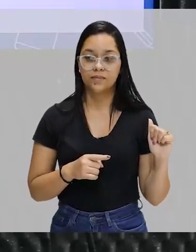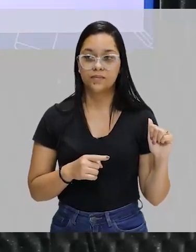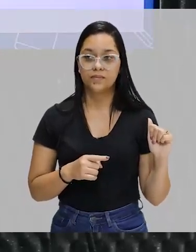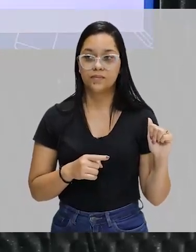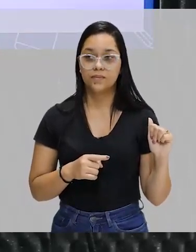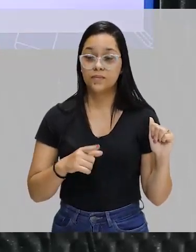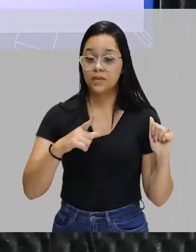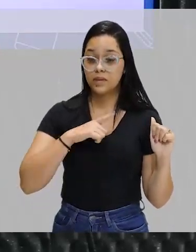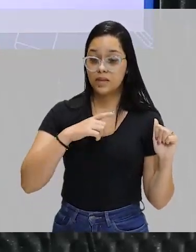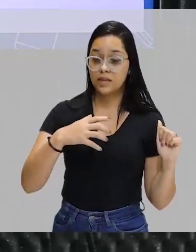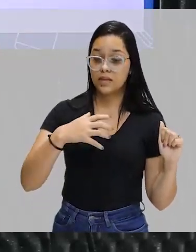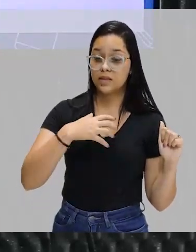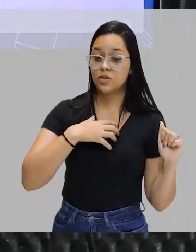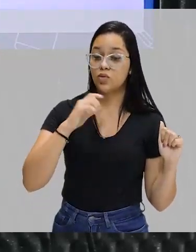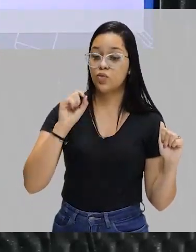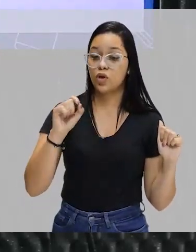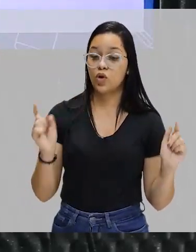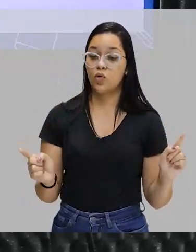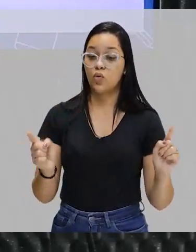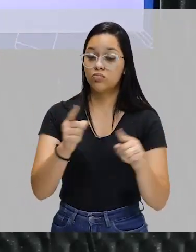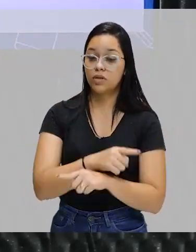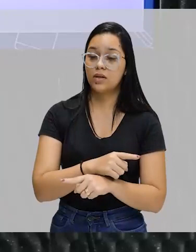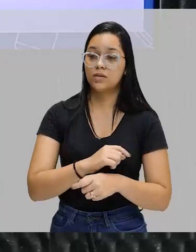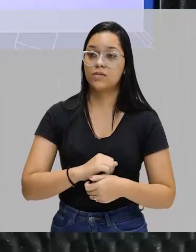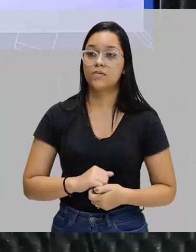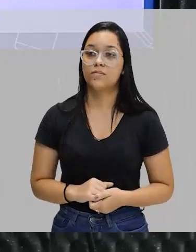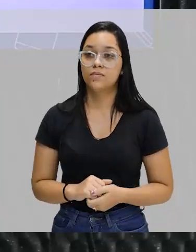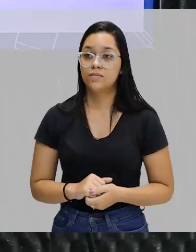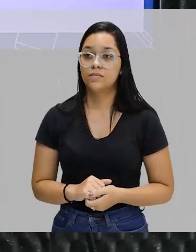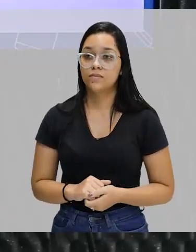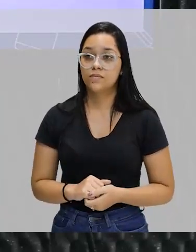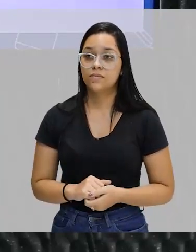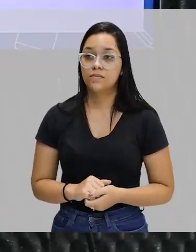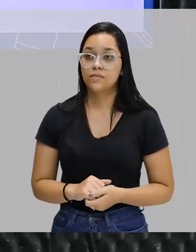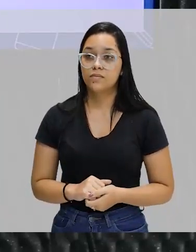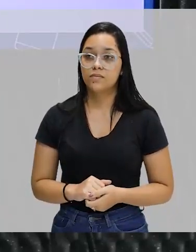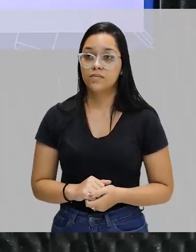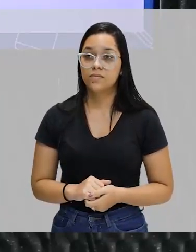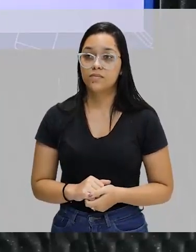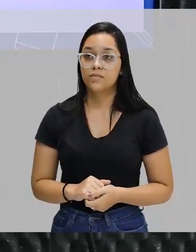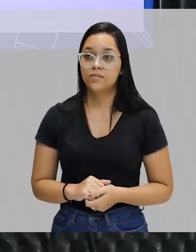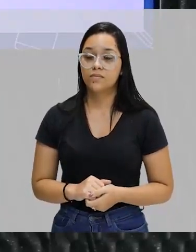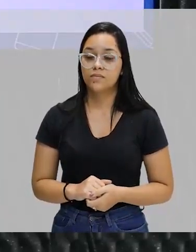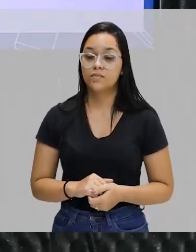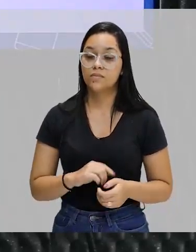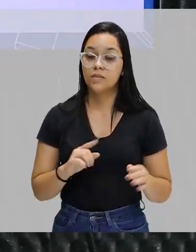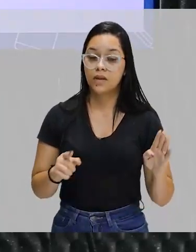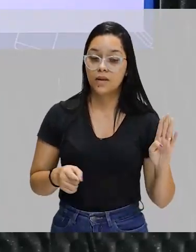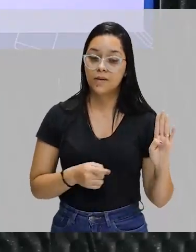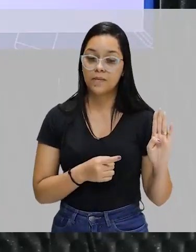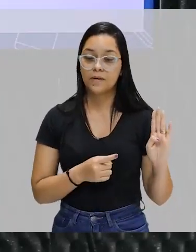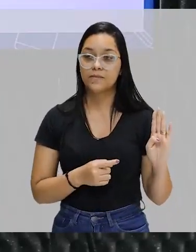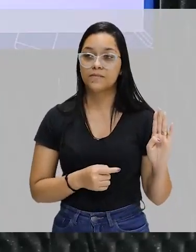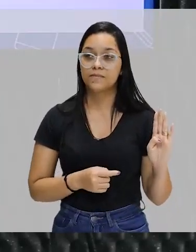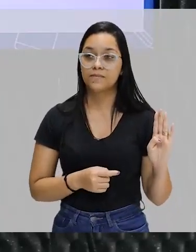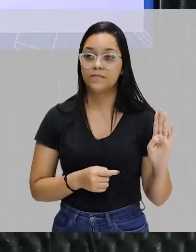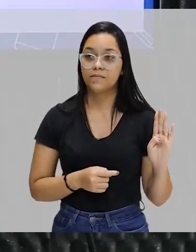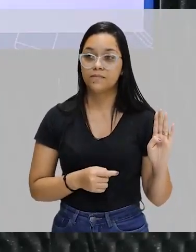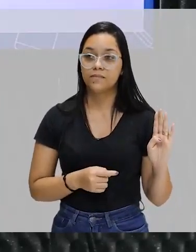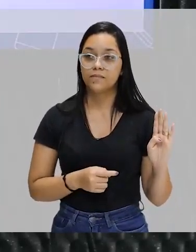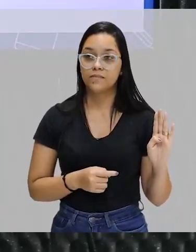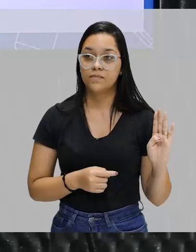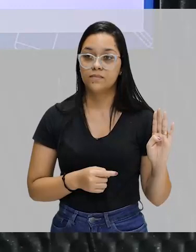que possuem sentidos contrários. Palavras antônimas, sentidos contrários. Letra